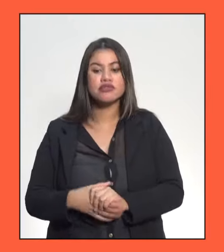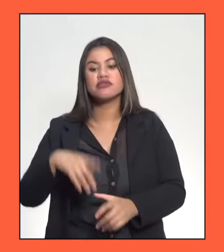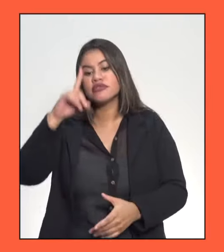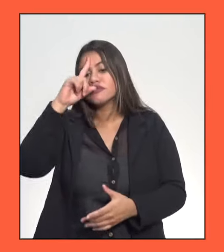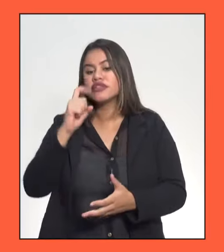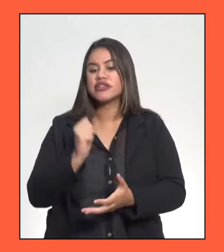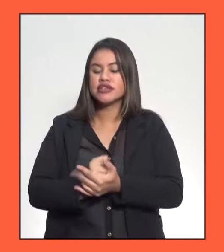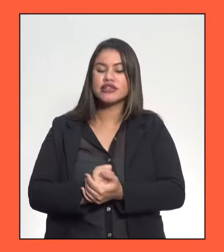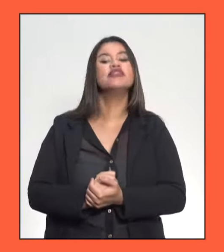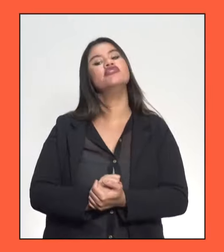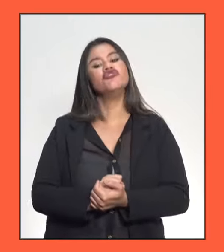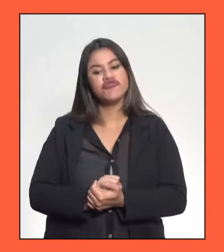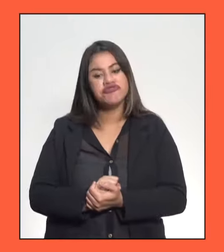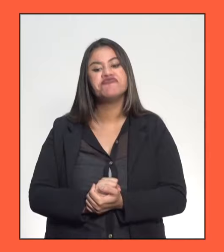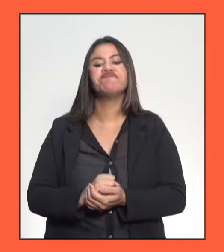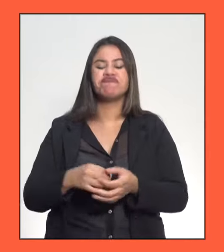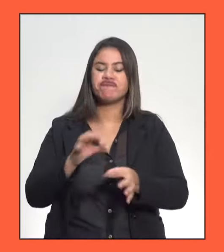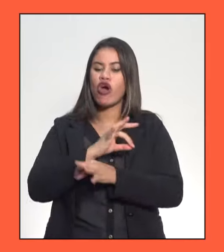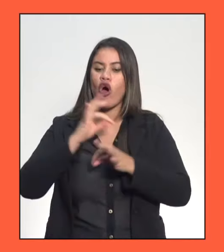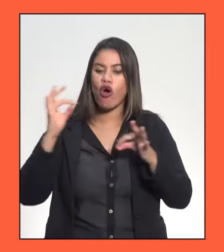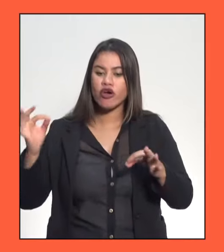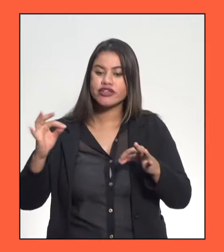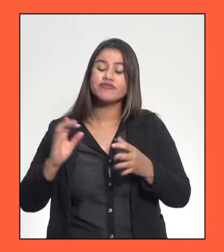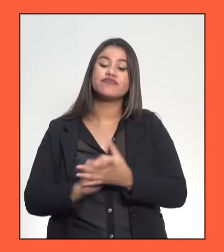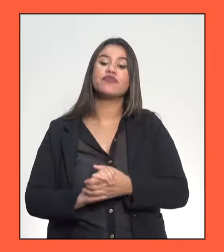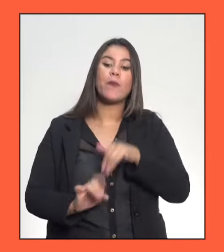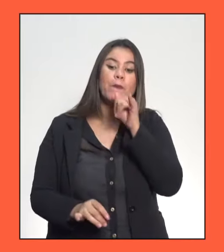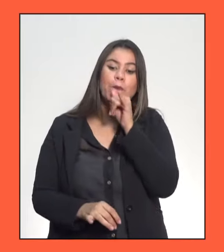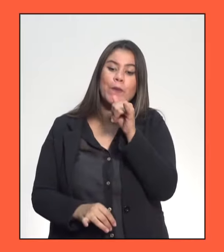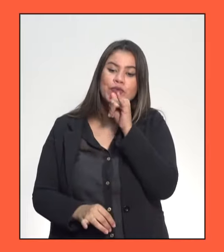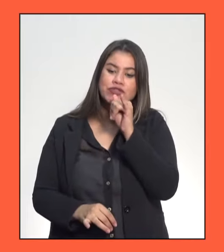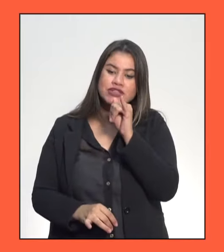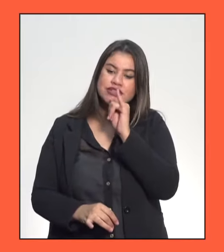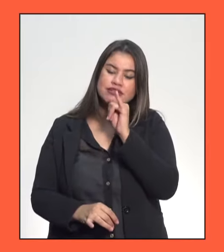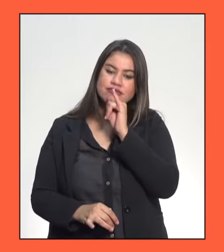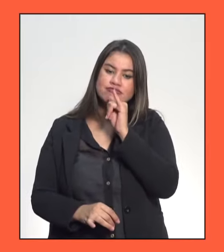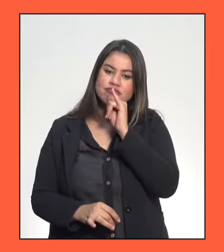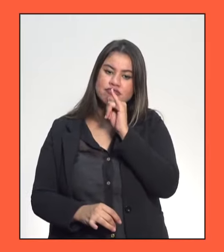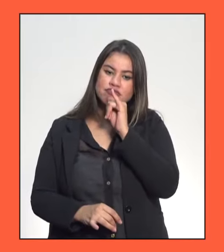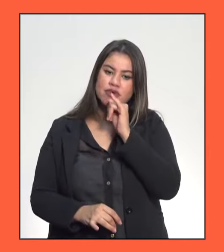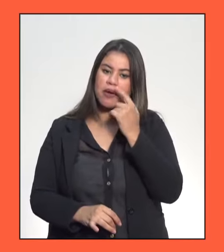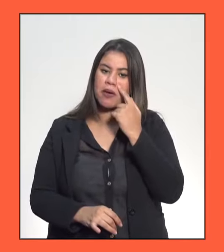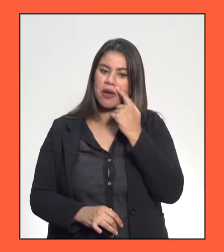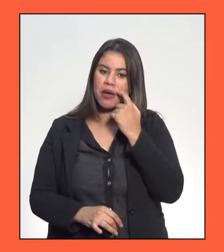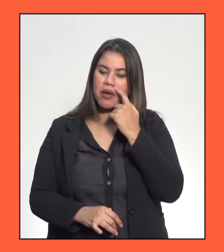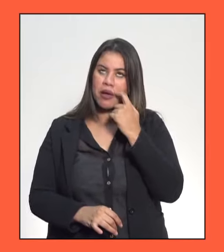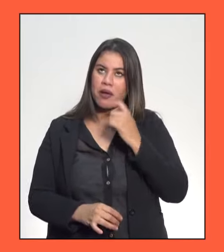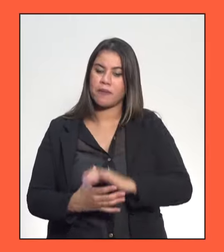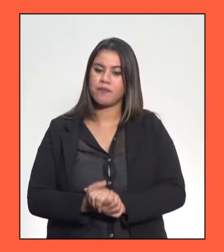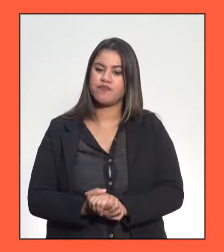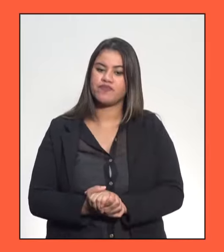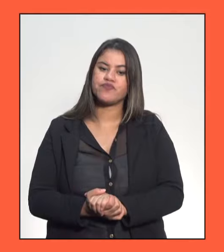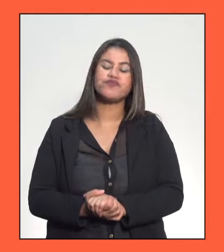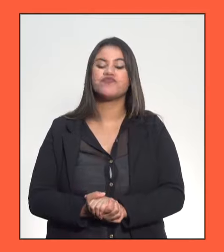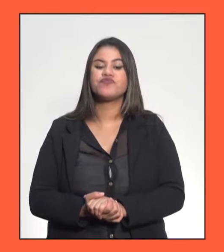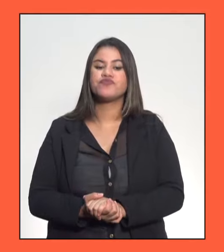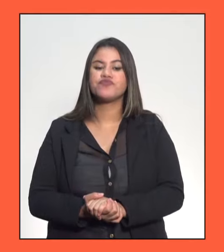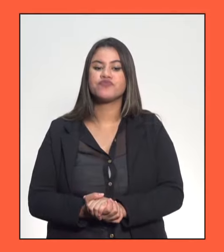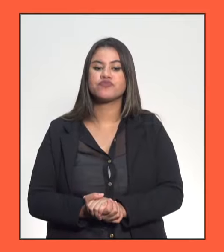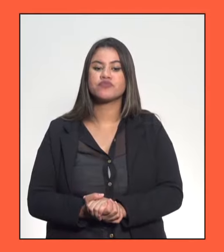decisões. Bacana. Ótimo. Por exemplo, por quê? Por quê? Eu coloquei aqui até uma anotação que eu achei bem legal ali pra vocês. Olha,